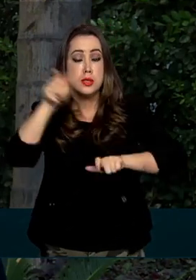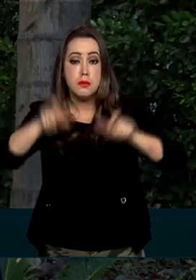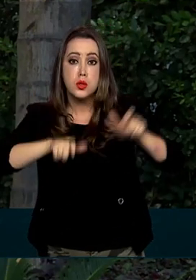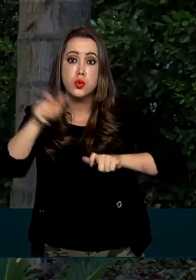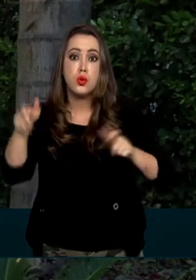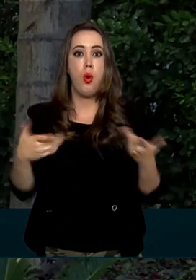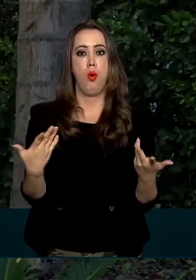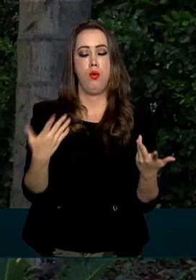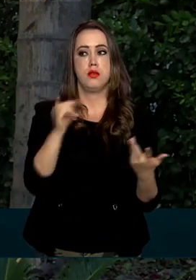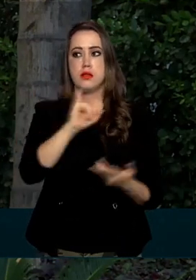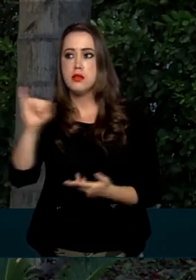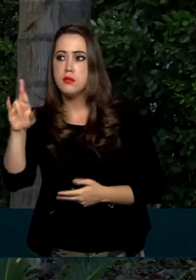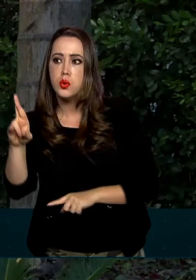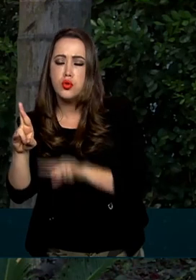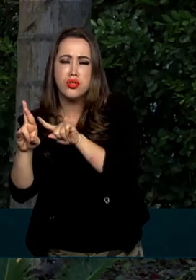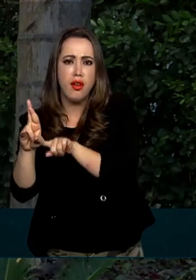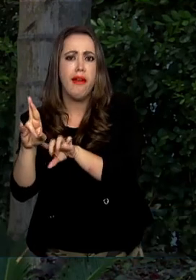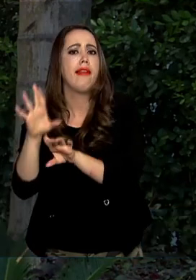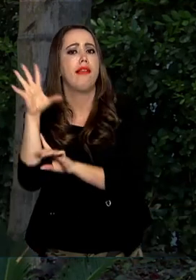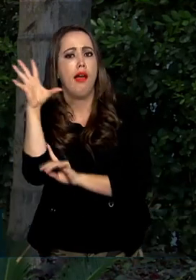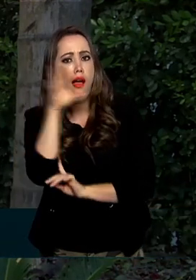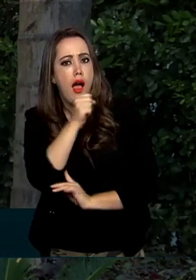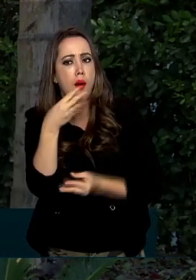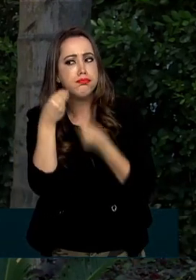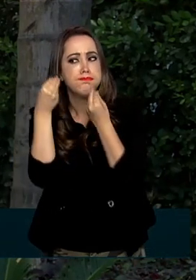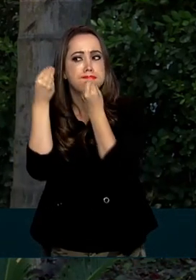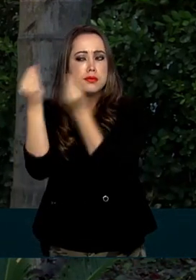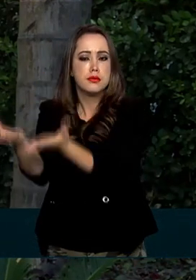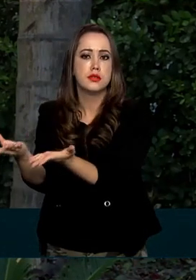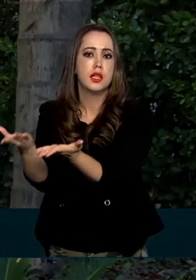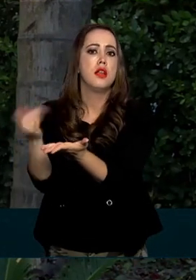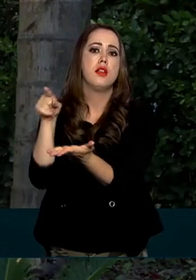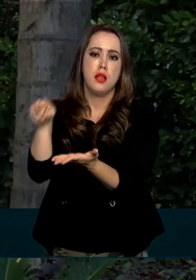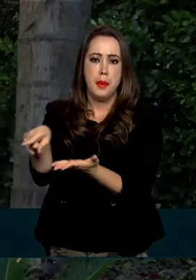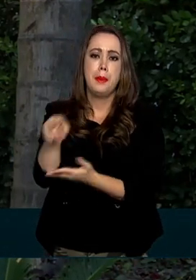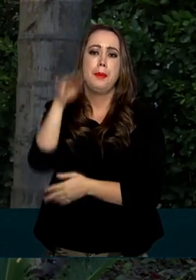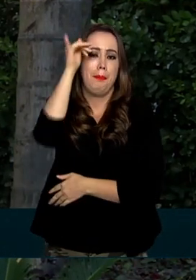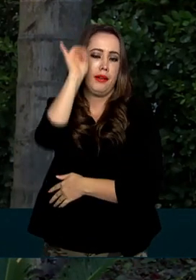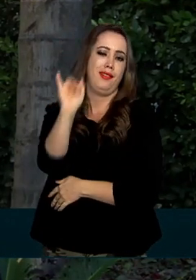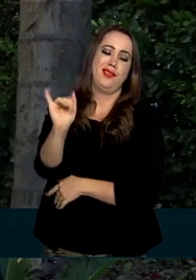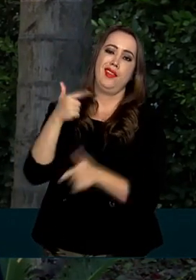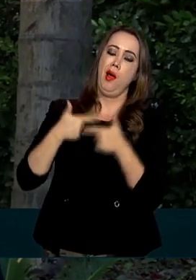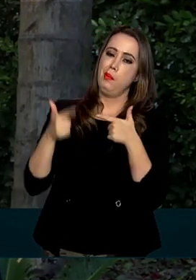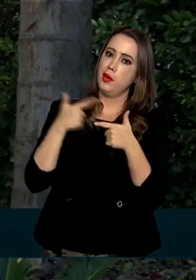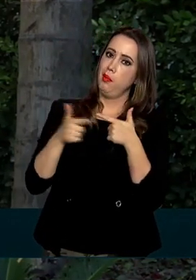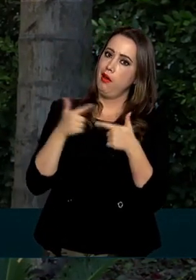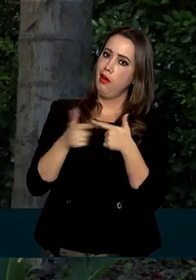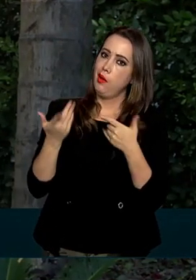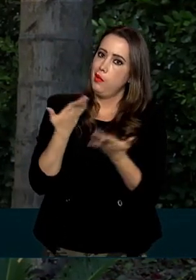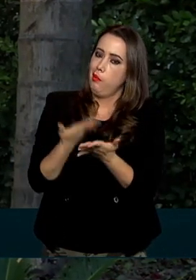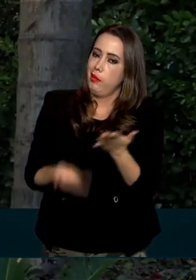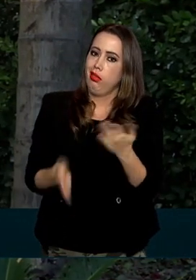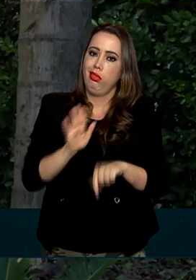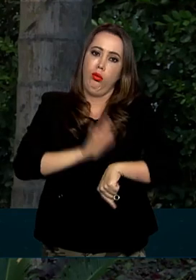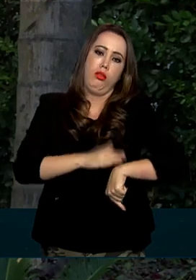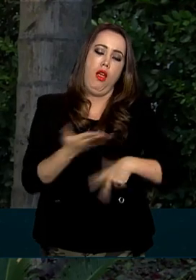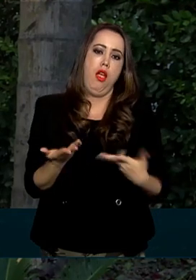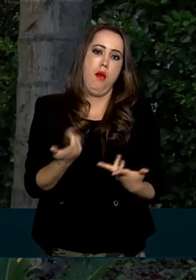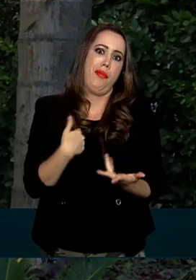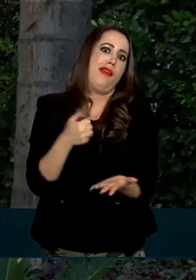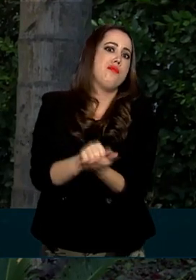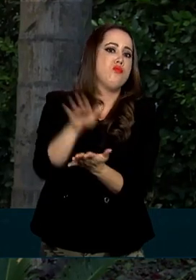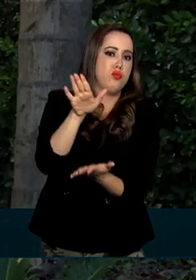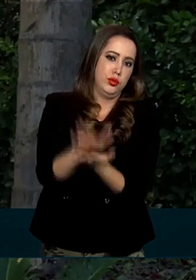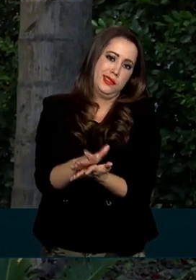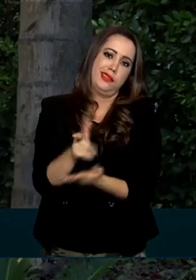contribuinte entregue logo a sua declaração para evitar perder esse prazo e ter a